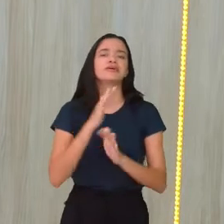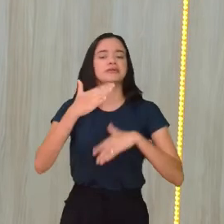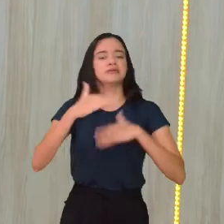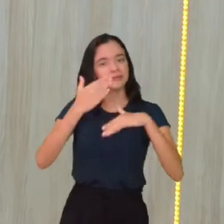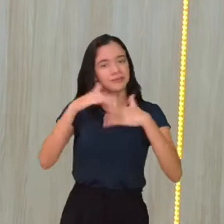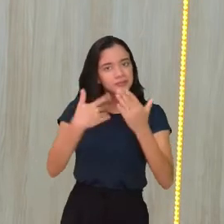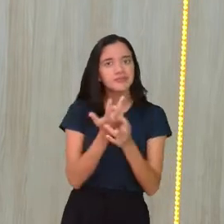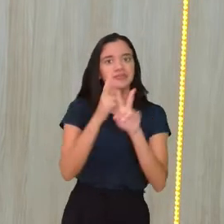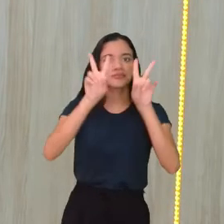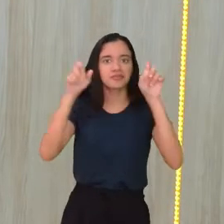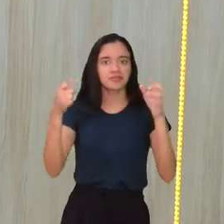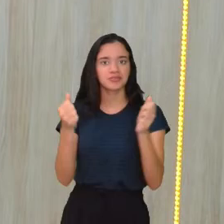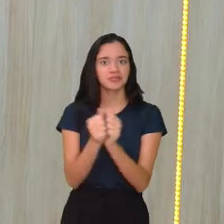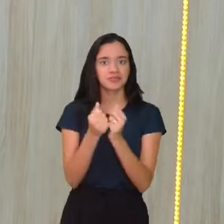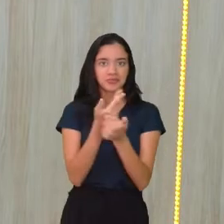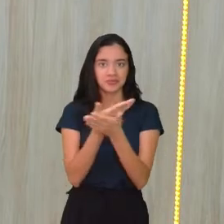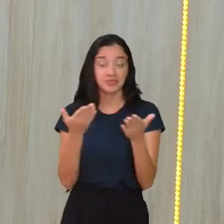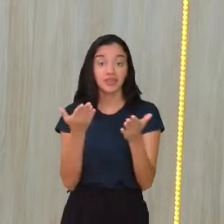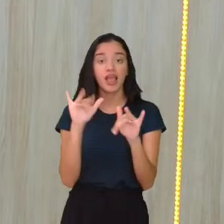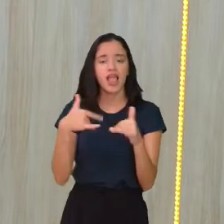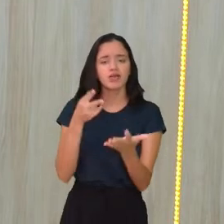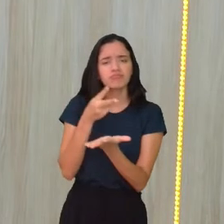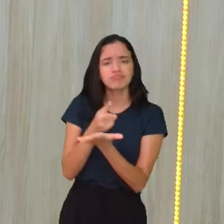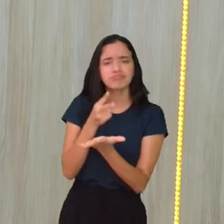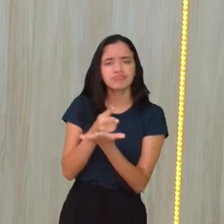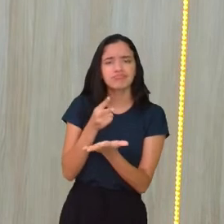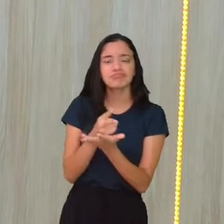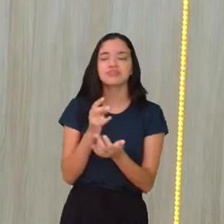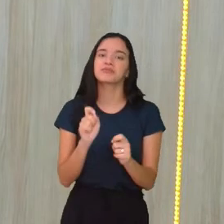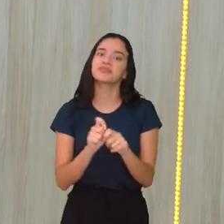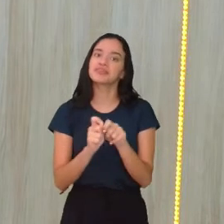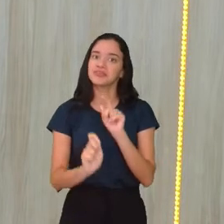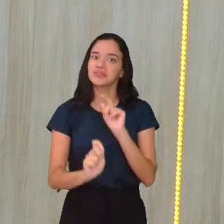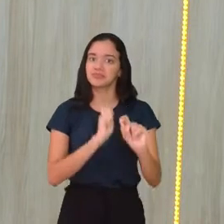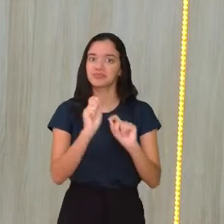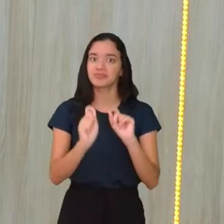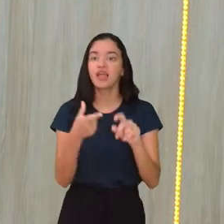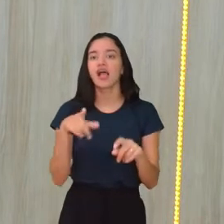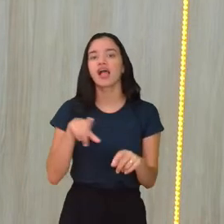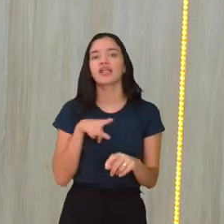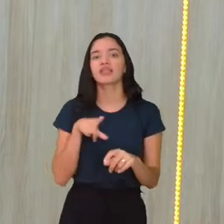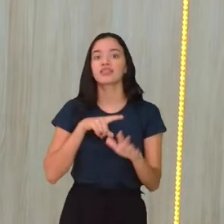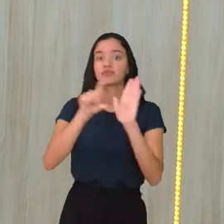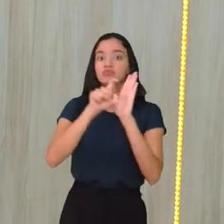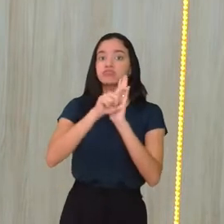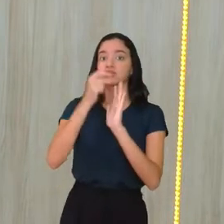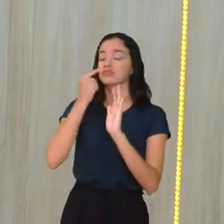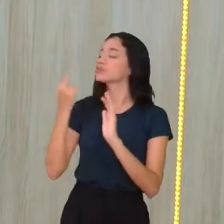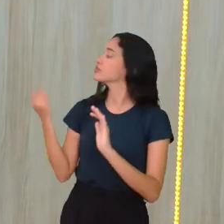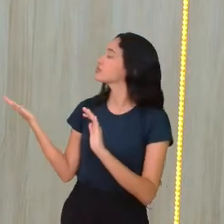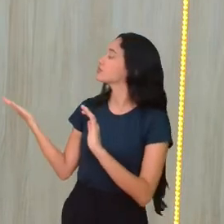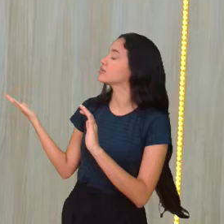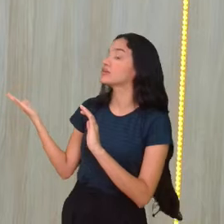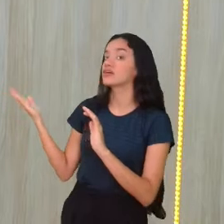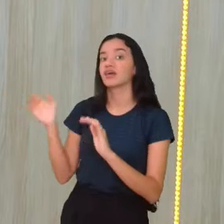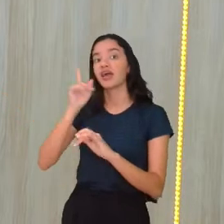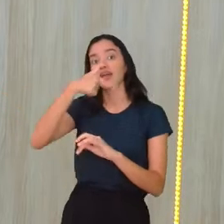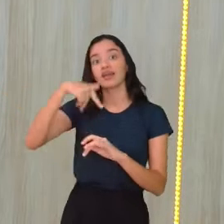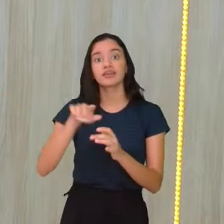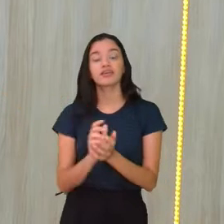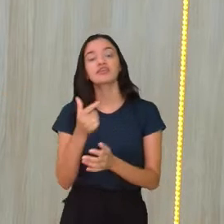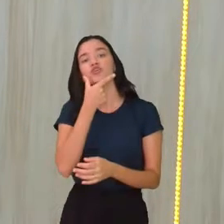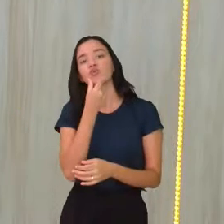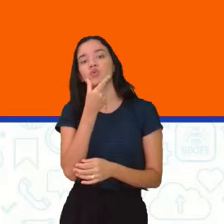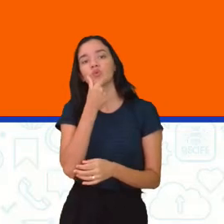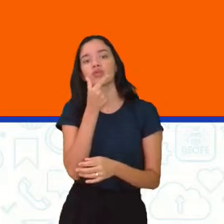Desenvolver esse assunto aí com vocês. E como eu sempre faço, né? Tem aqui um QR Code para vocês, que Cleitinho vai jogar